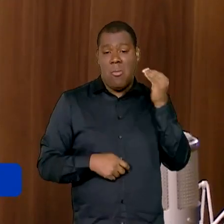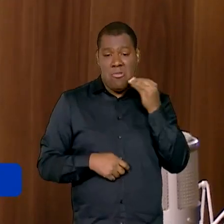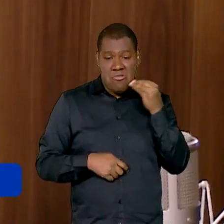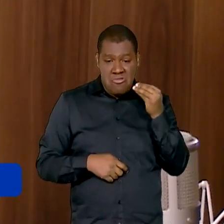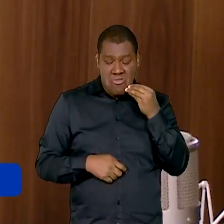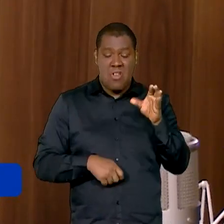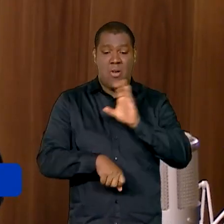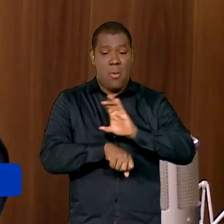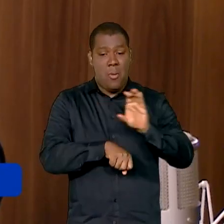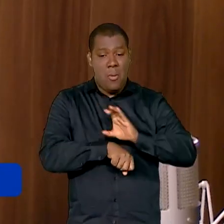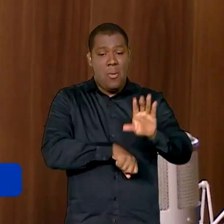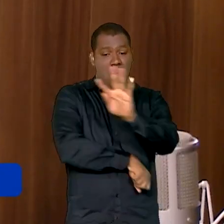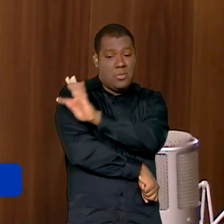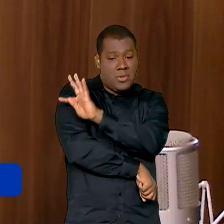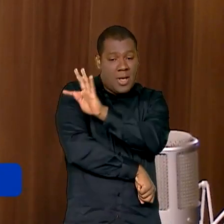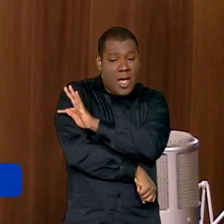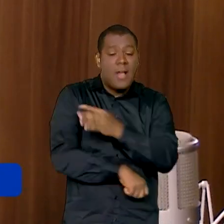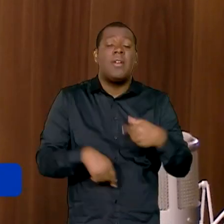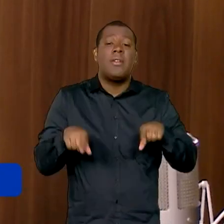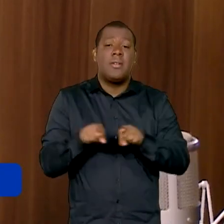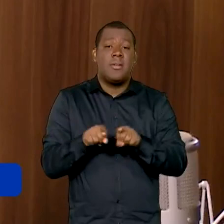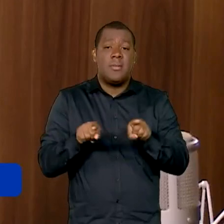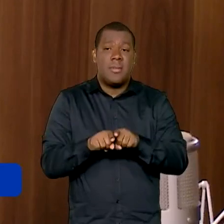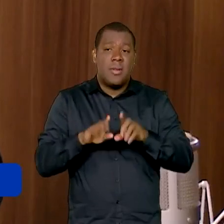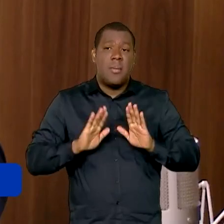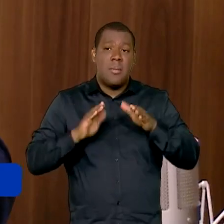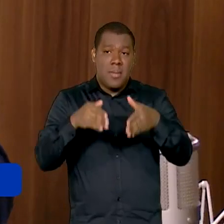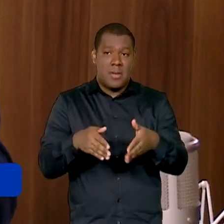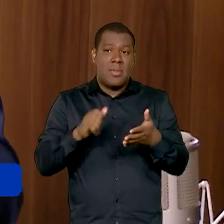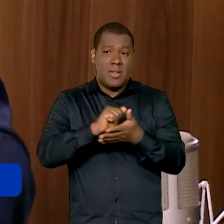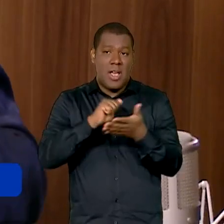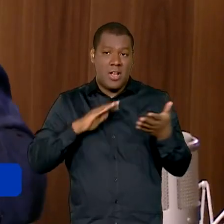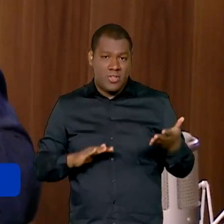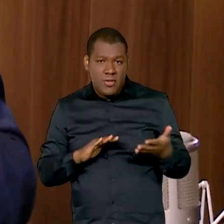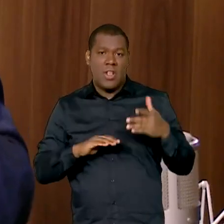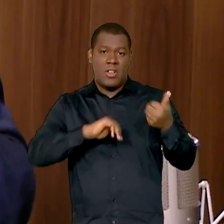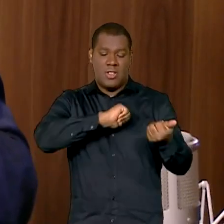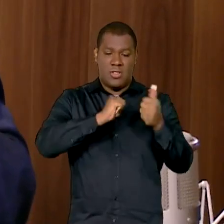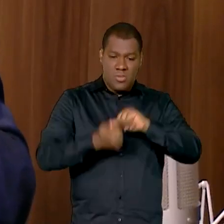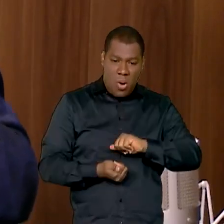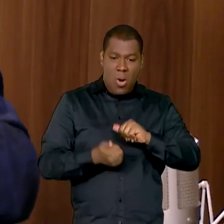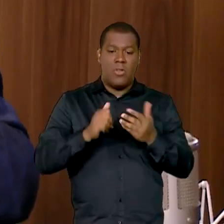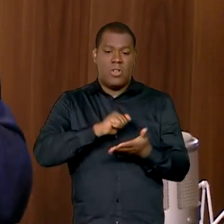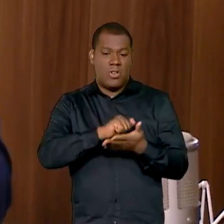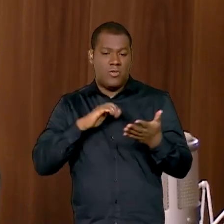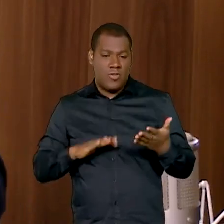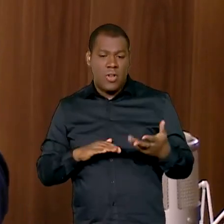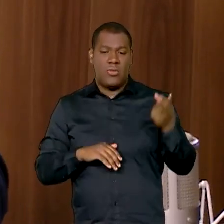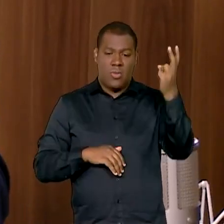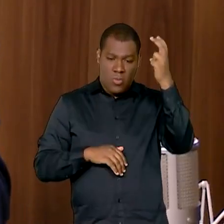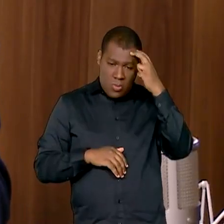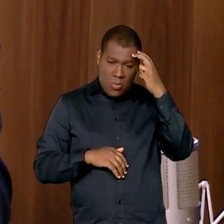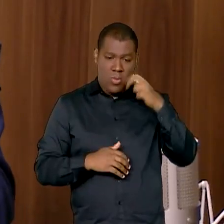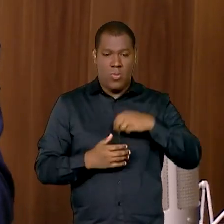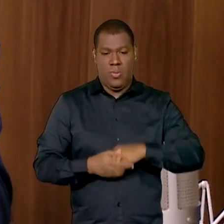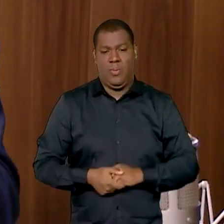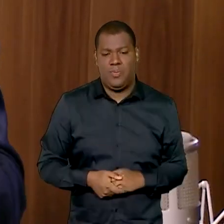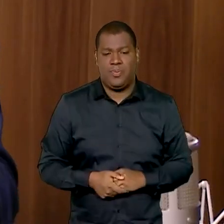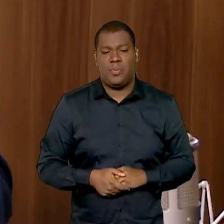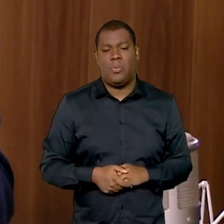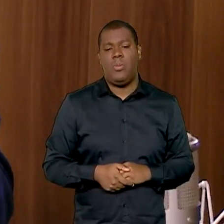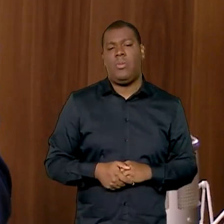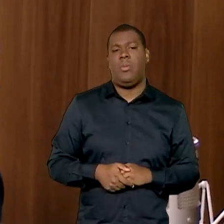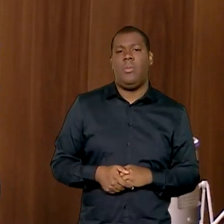atividades esportivas e vai participar de atividades culturais. Portanto, além de fazer a educação integral, ou seja,